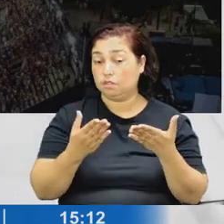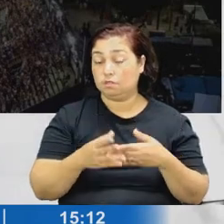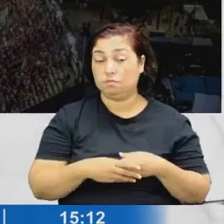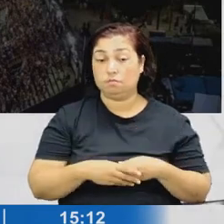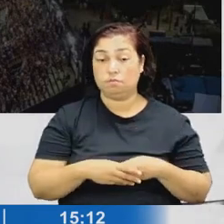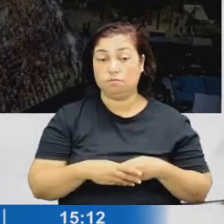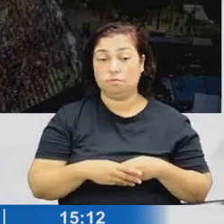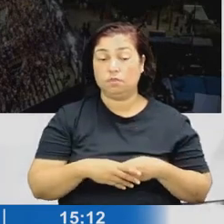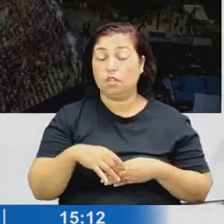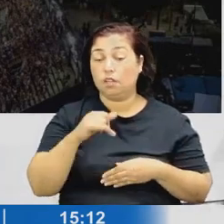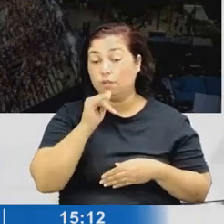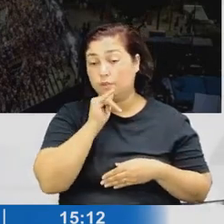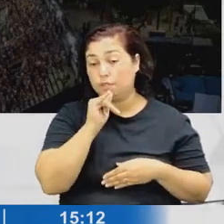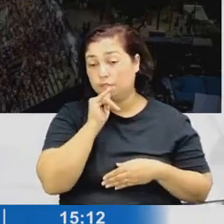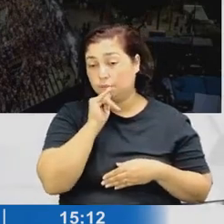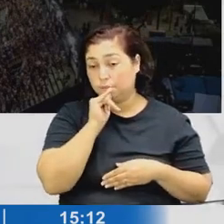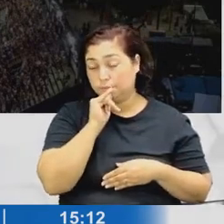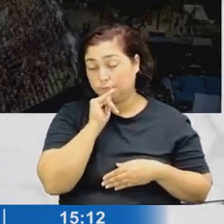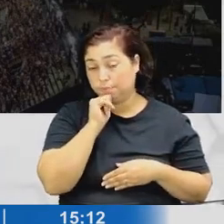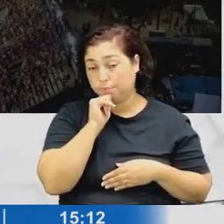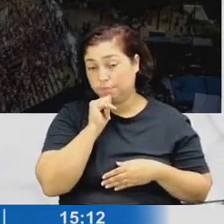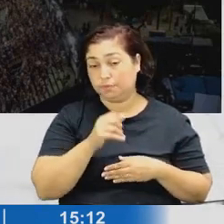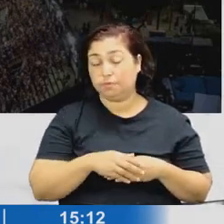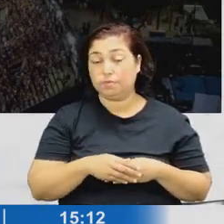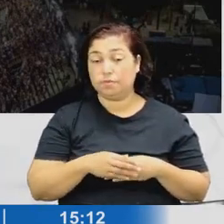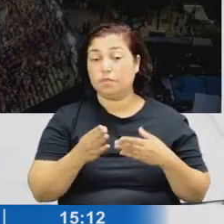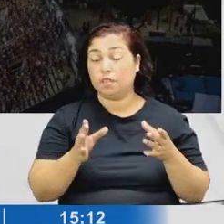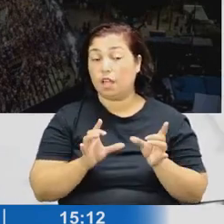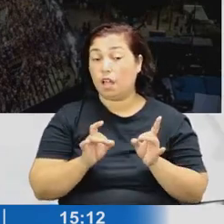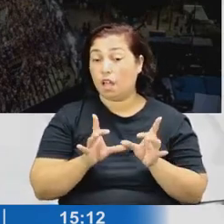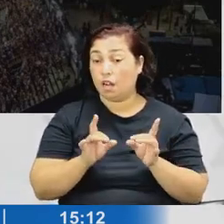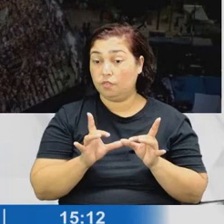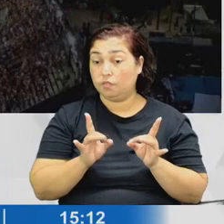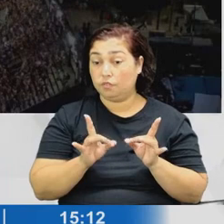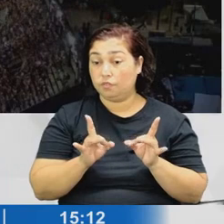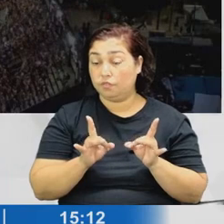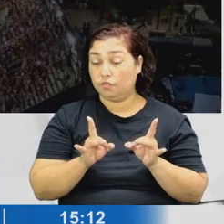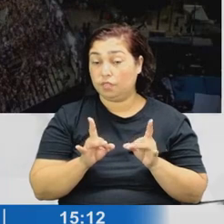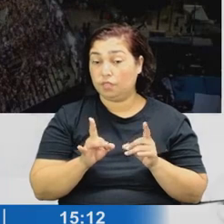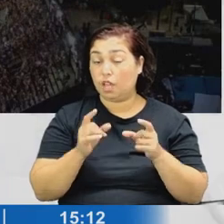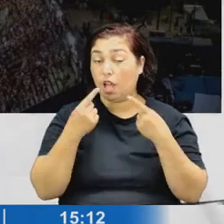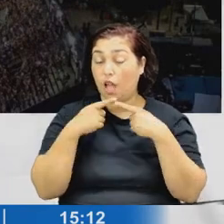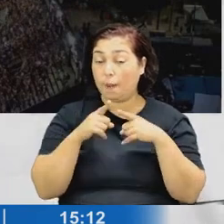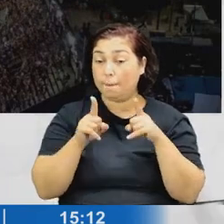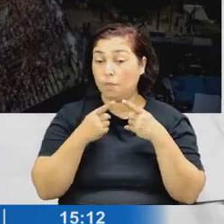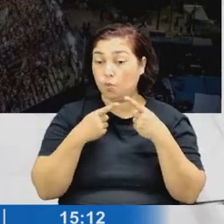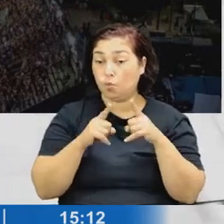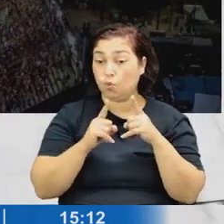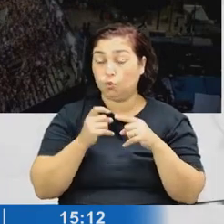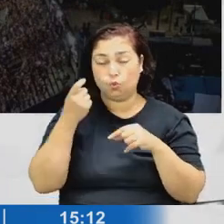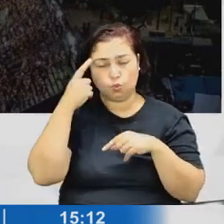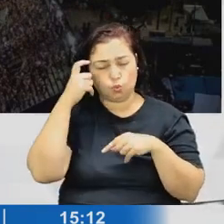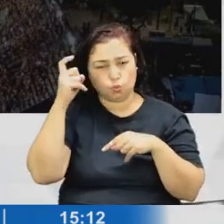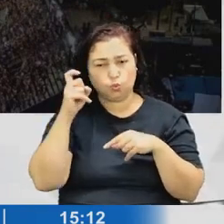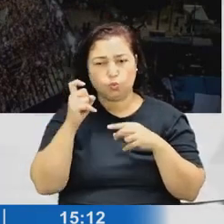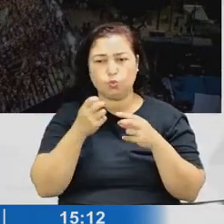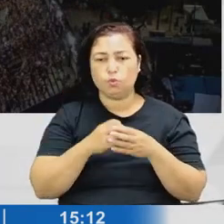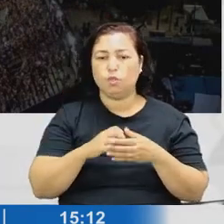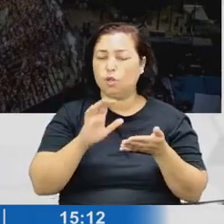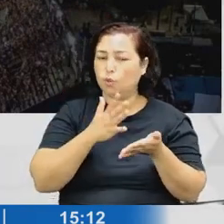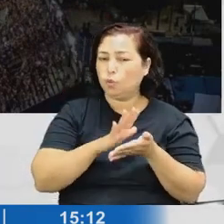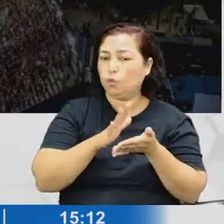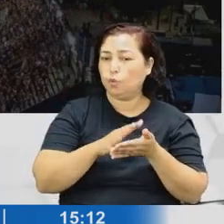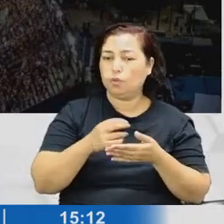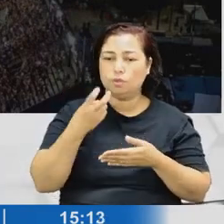legal a escola de samba ela vende o enredo né ela vende a ideia de um enredo para as pessoas acompanharem ela